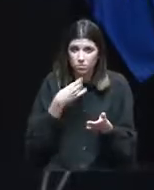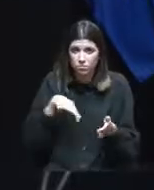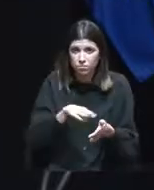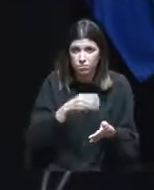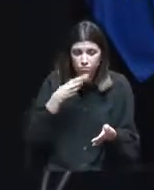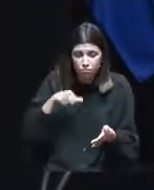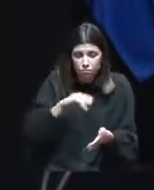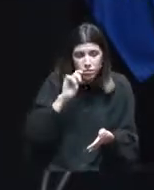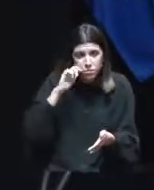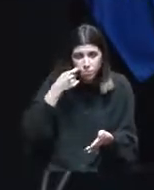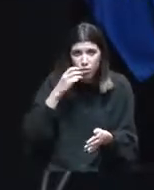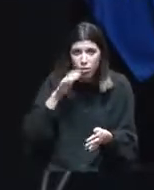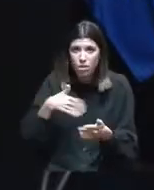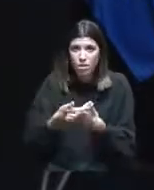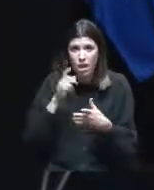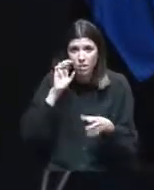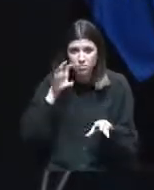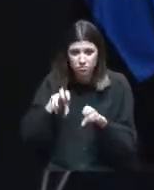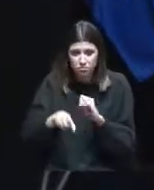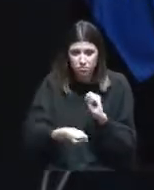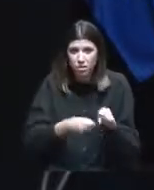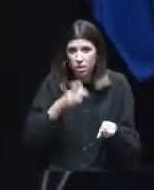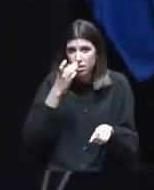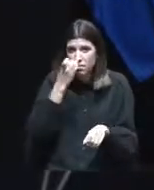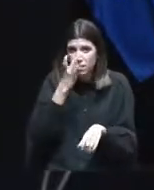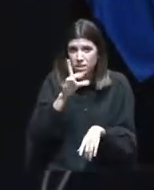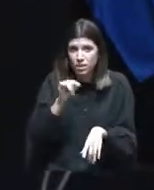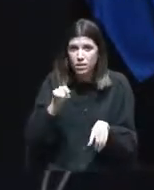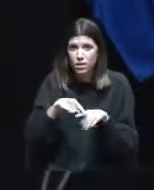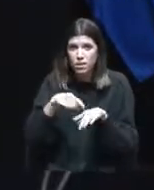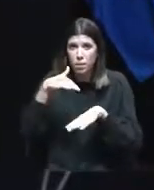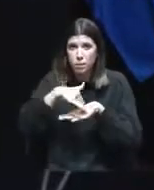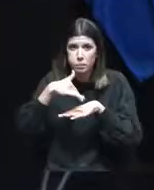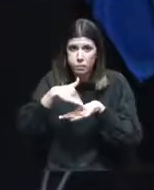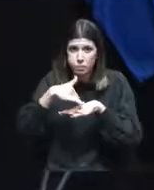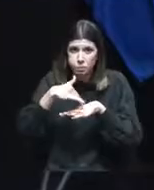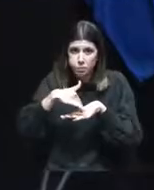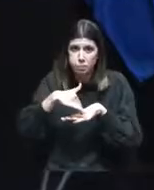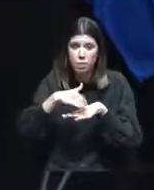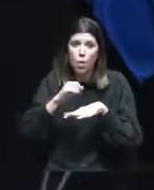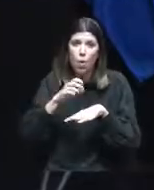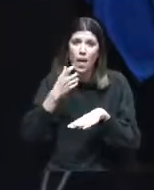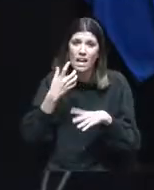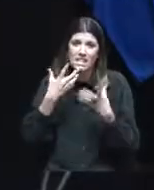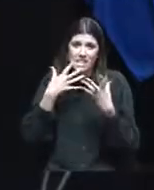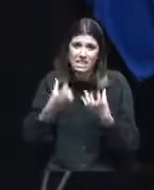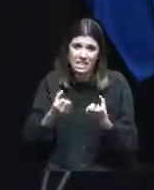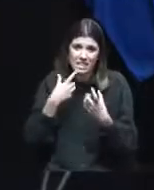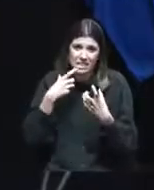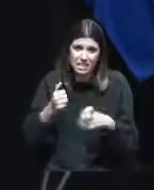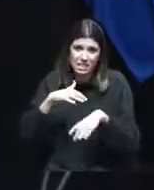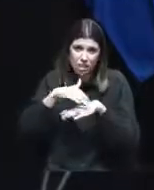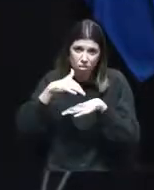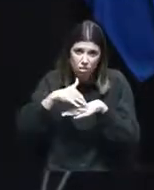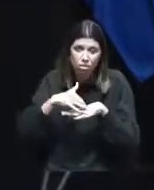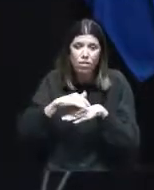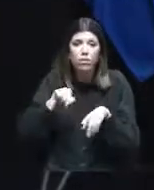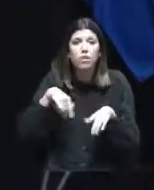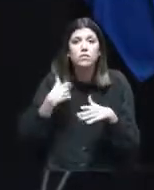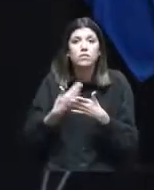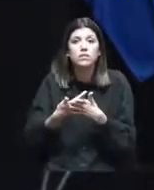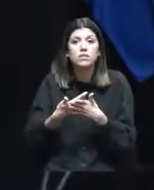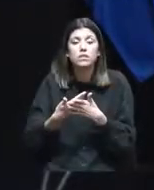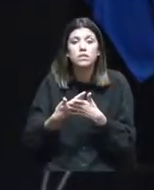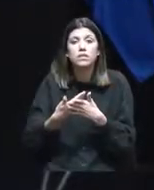na sua degradação devido à contaminação, impermeabilização ou erosão. Com efeito, a contaminação é um perigo para a